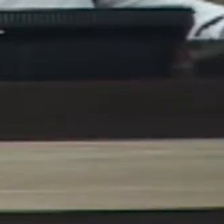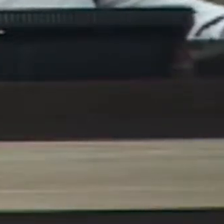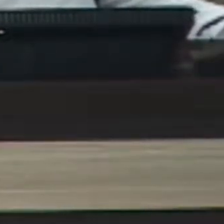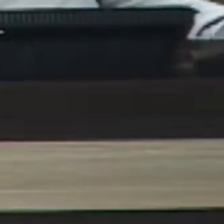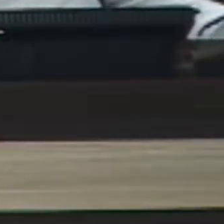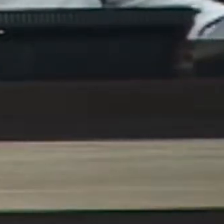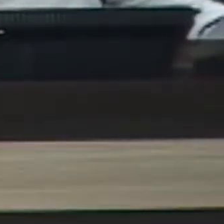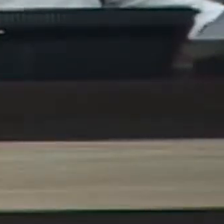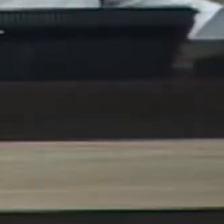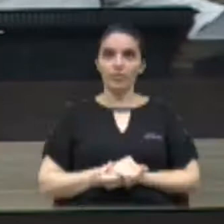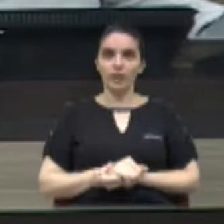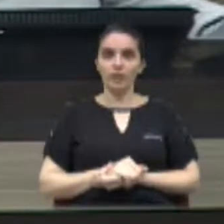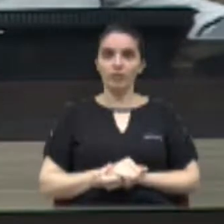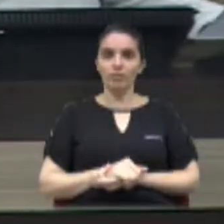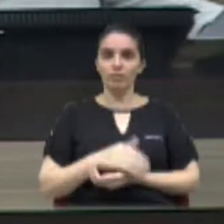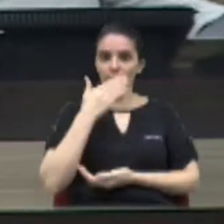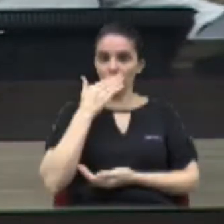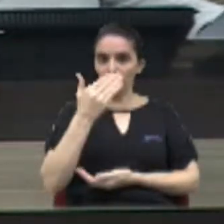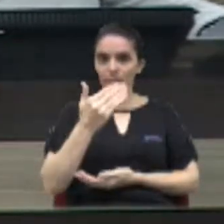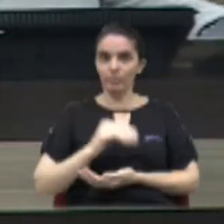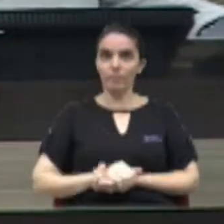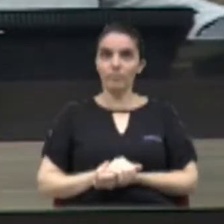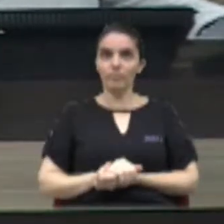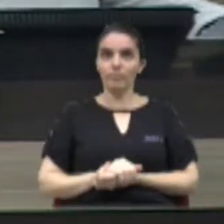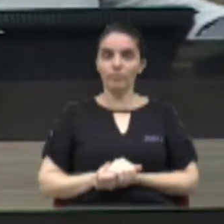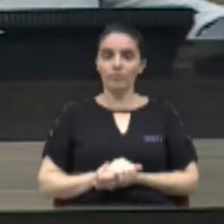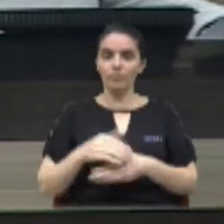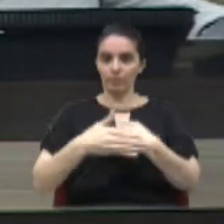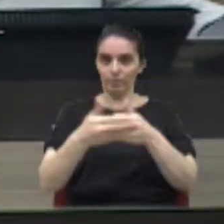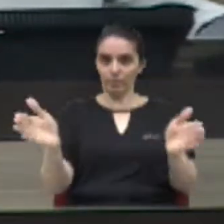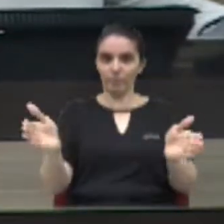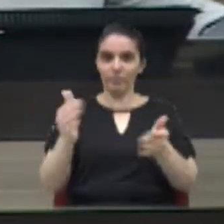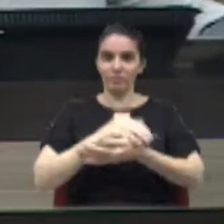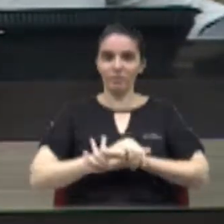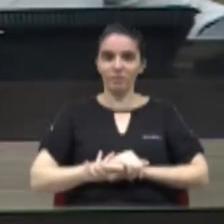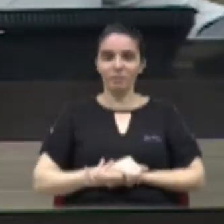presidente. não. Requerimento. A sessão está reaberta.